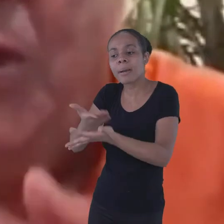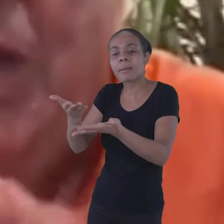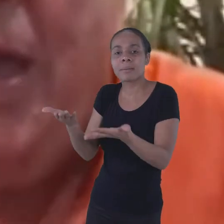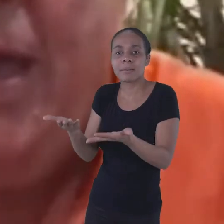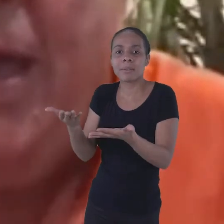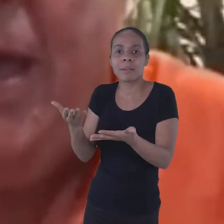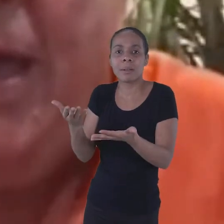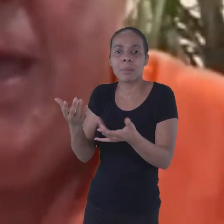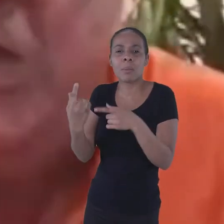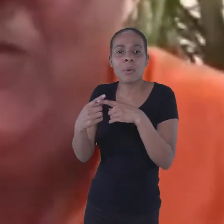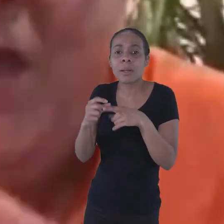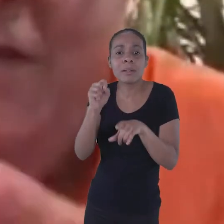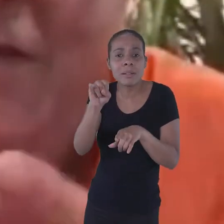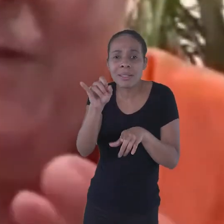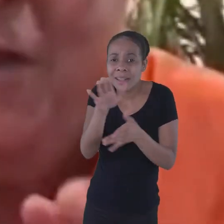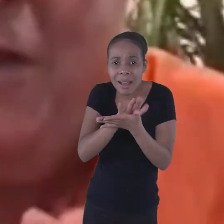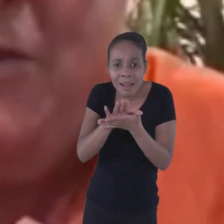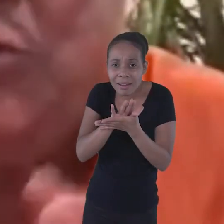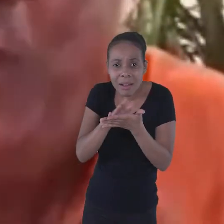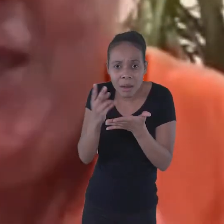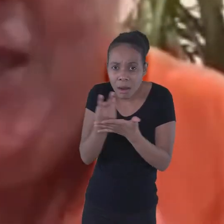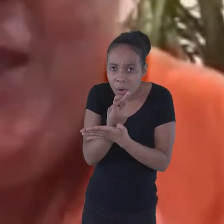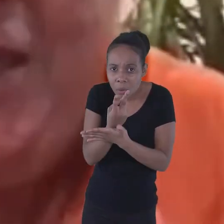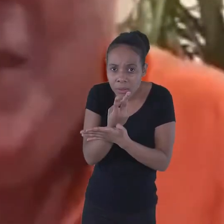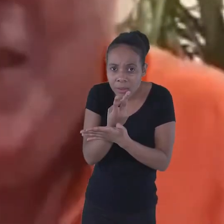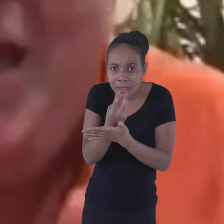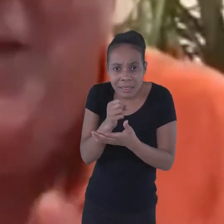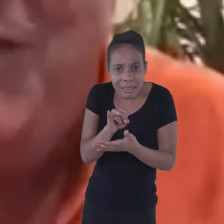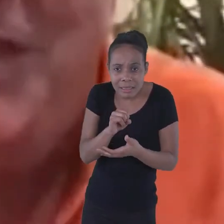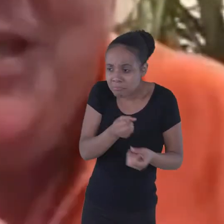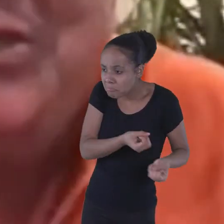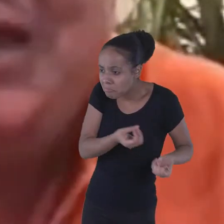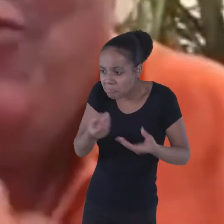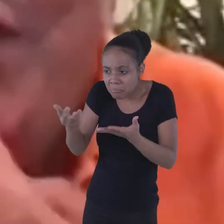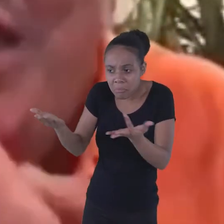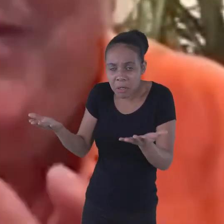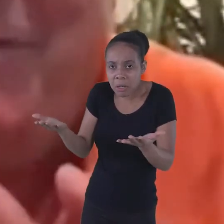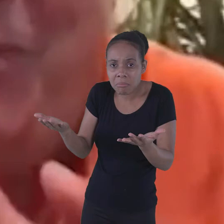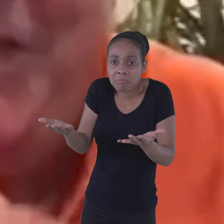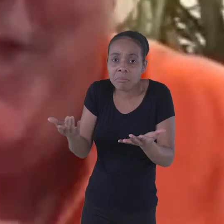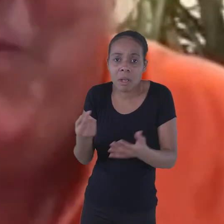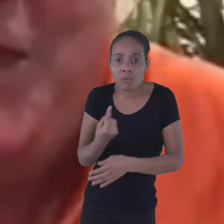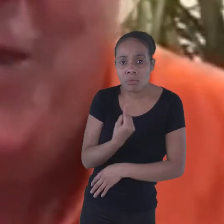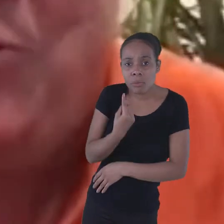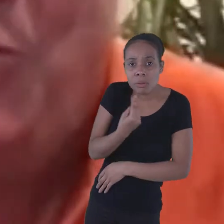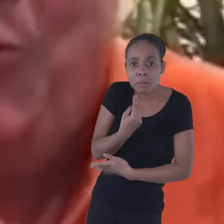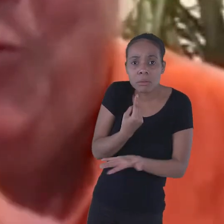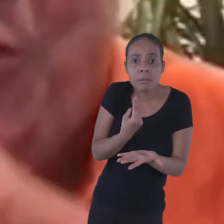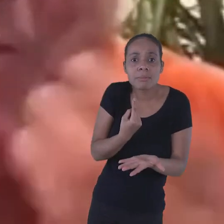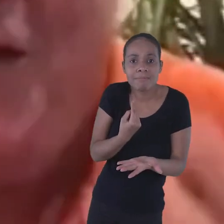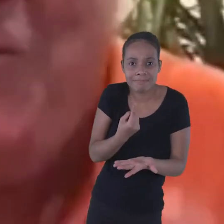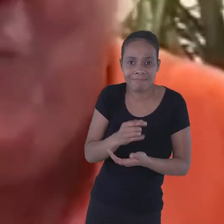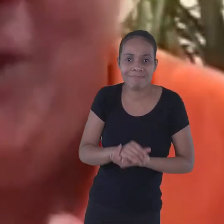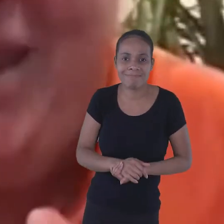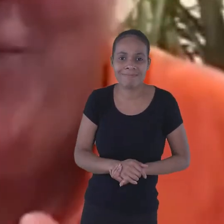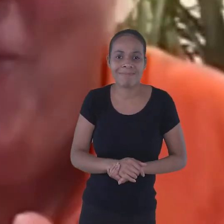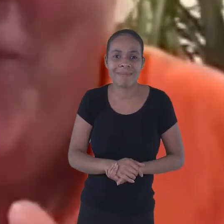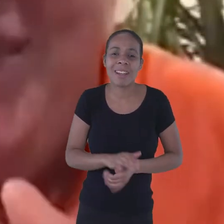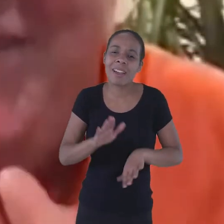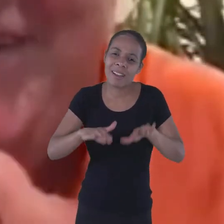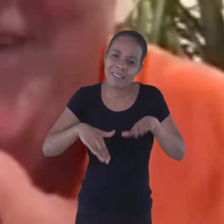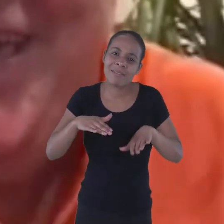isso, muitas vezes, explica, às vezes, a insegurança, por exemplo, que eu estou tomado por